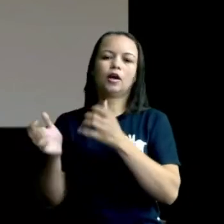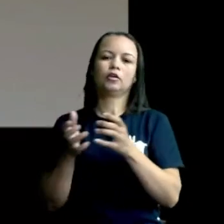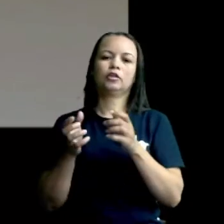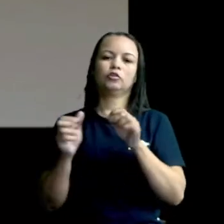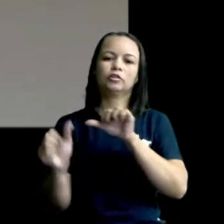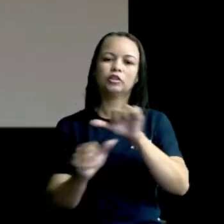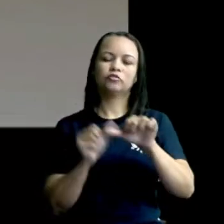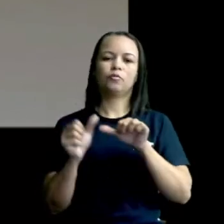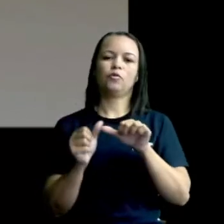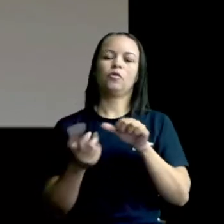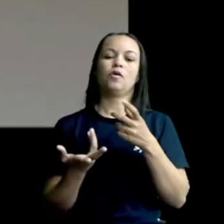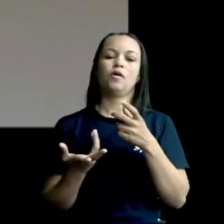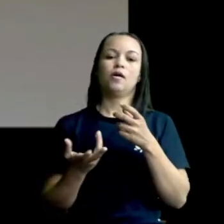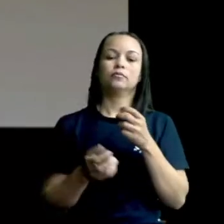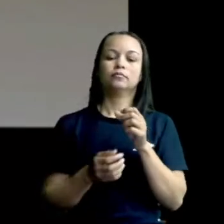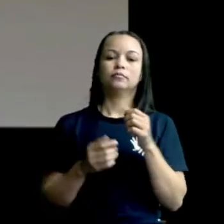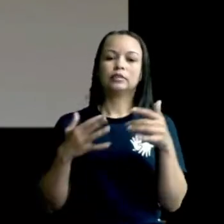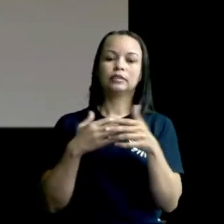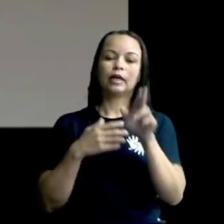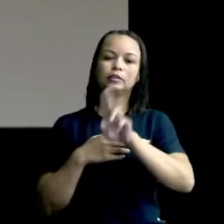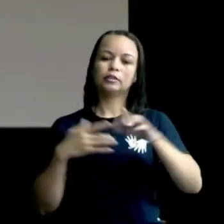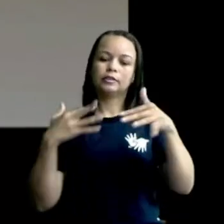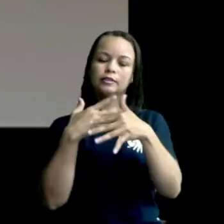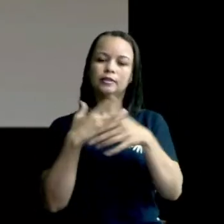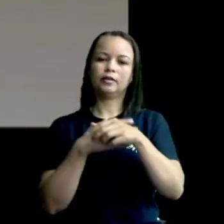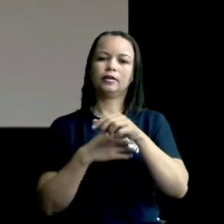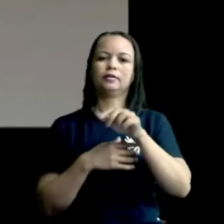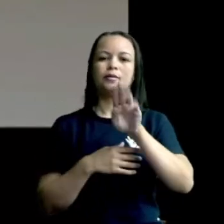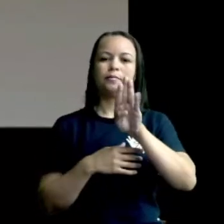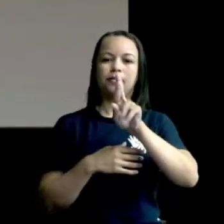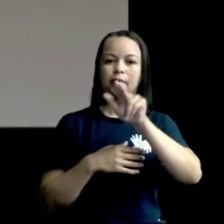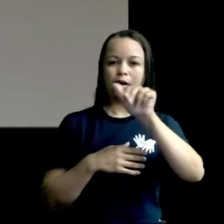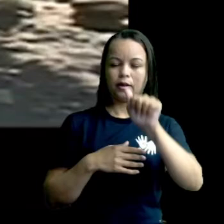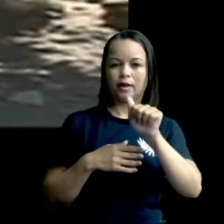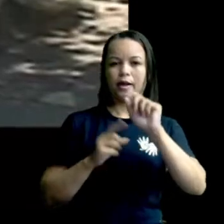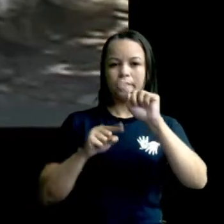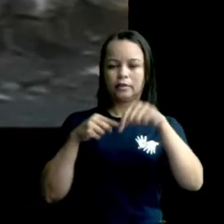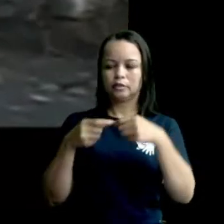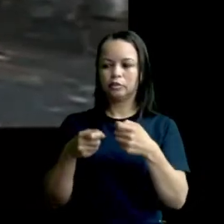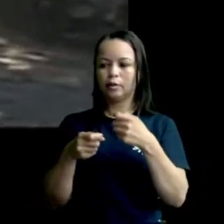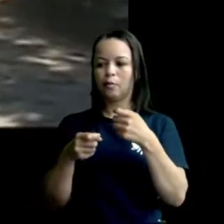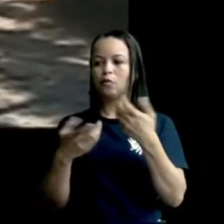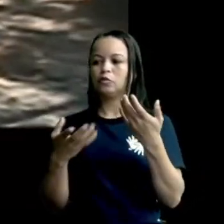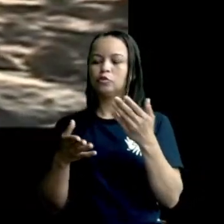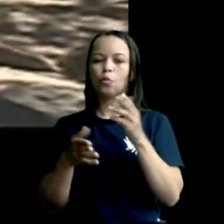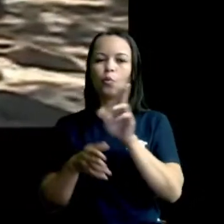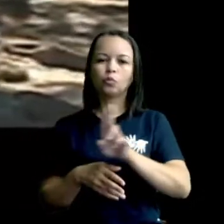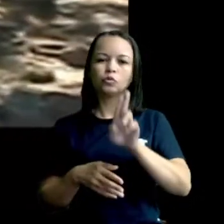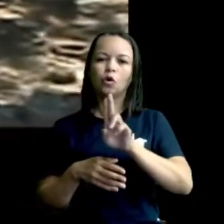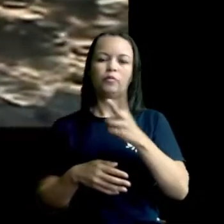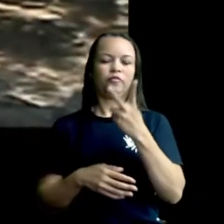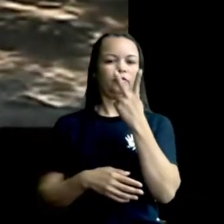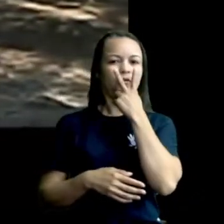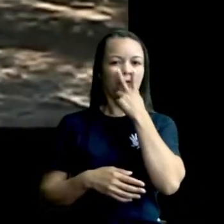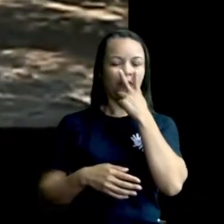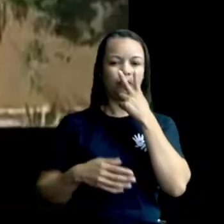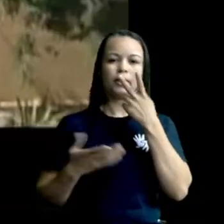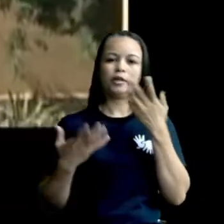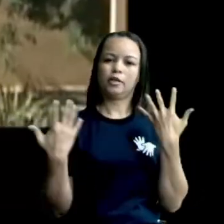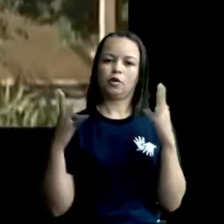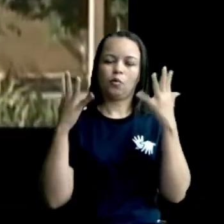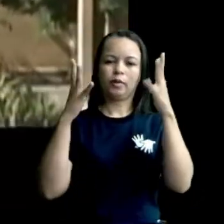Em 1843, passou a se chamar Vitória de Santo Antão, em homenagem à batalha ganha pelas